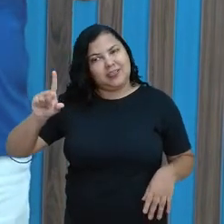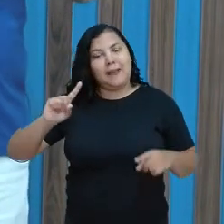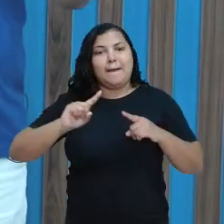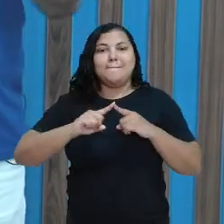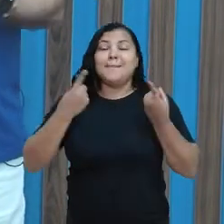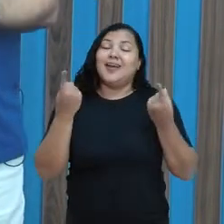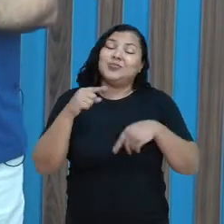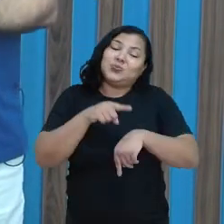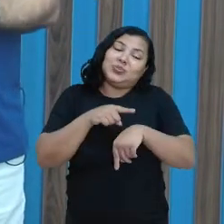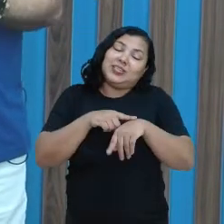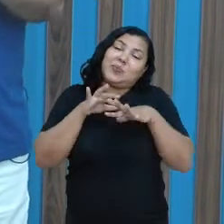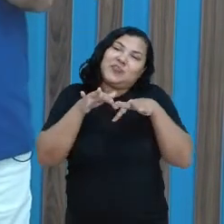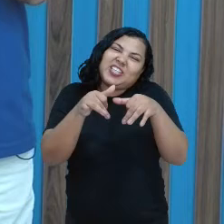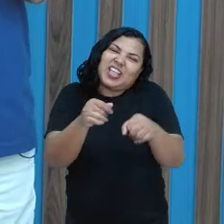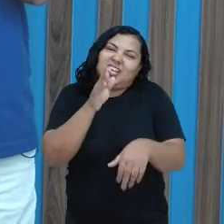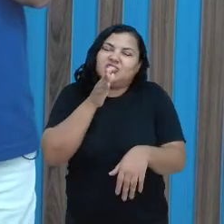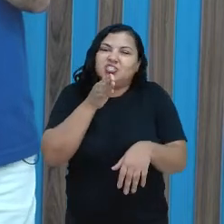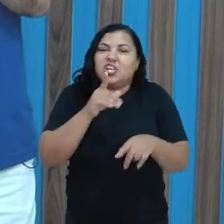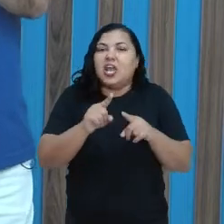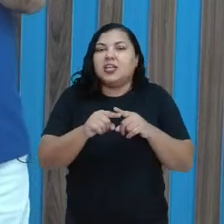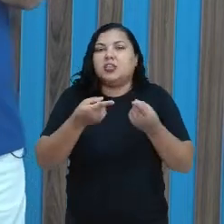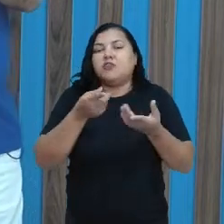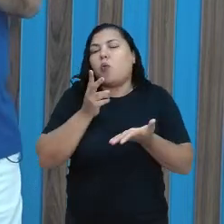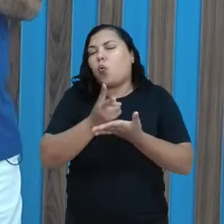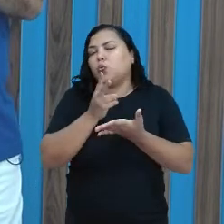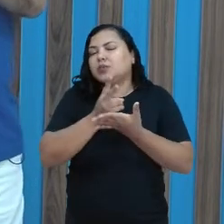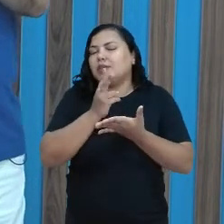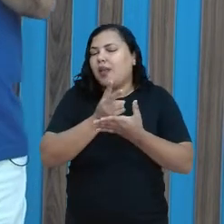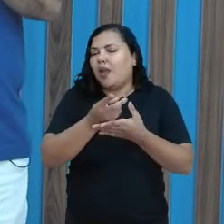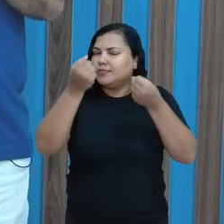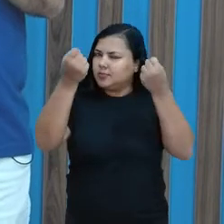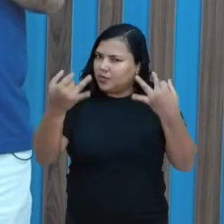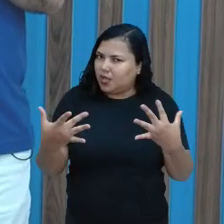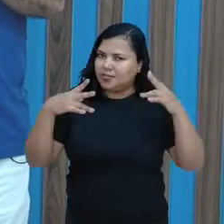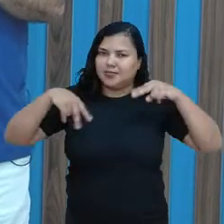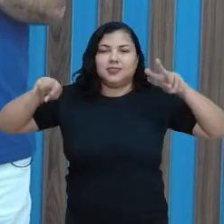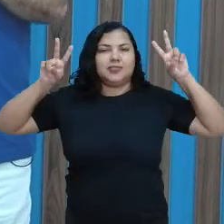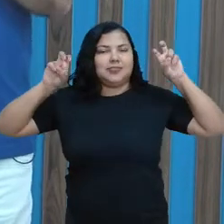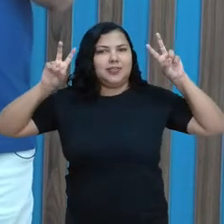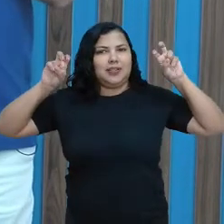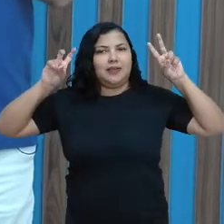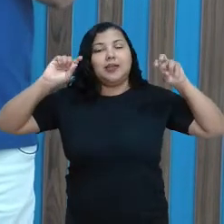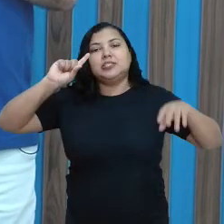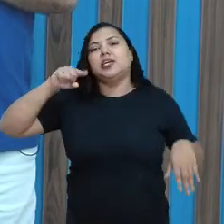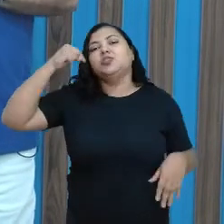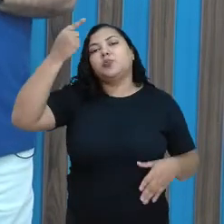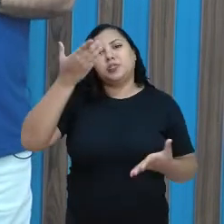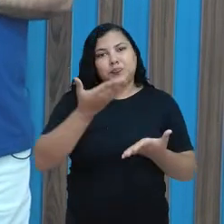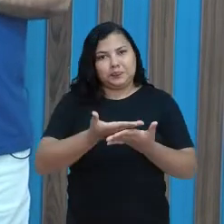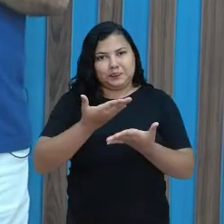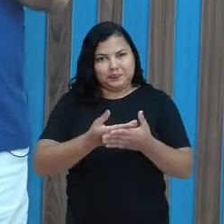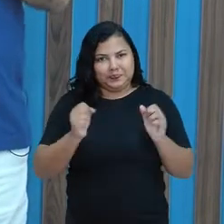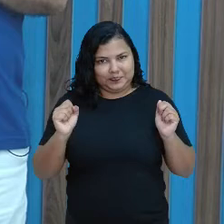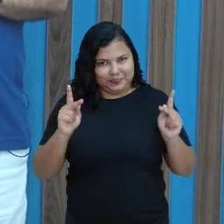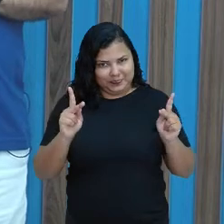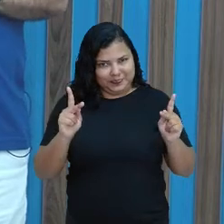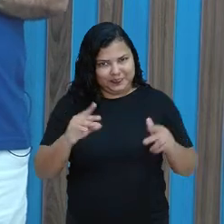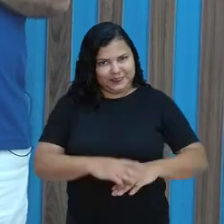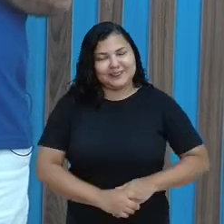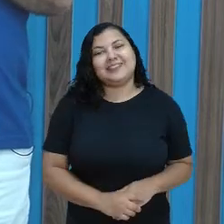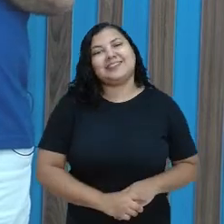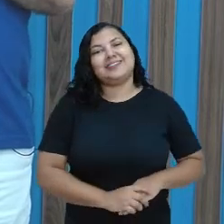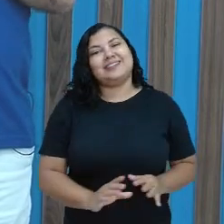como o nosso tempo está esgotando, a gente vai continuar falando sobre isso na próxima aula,